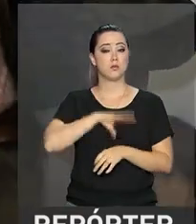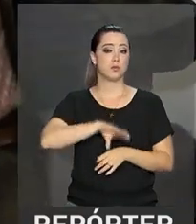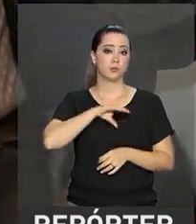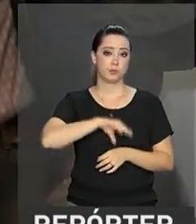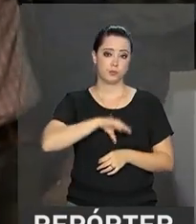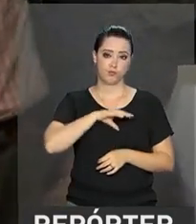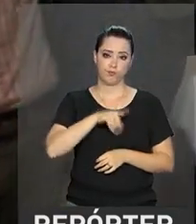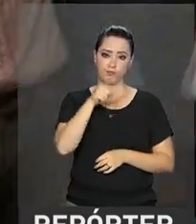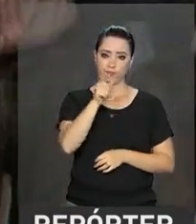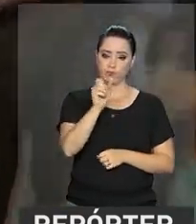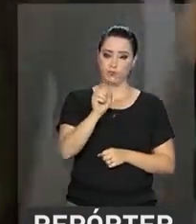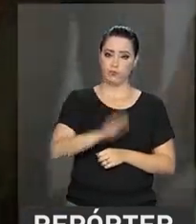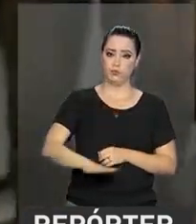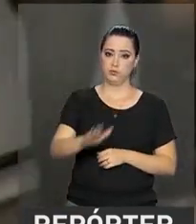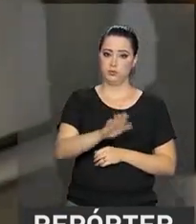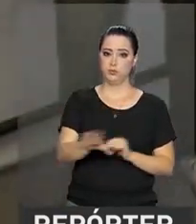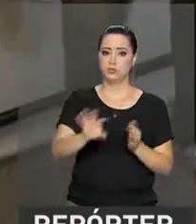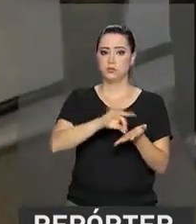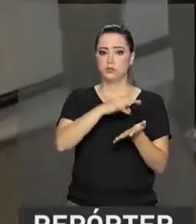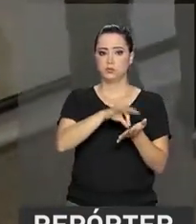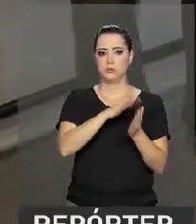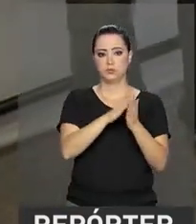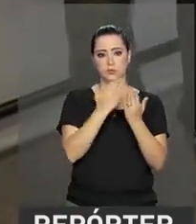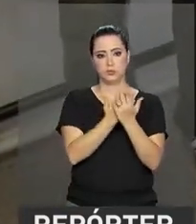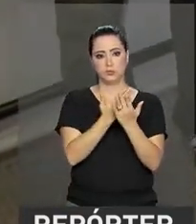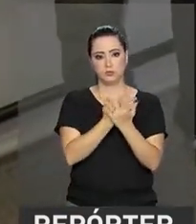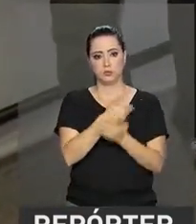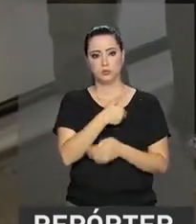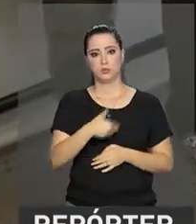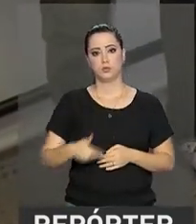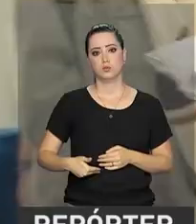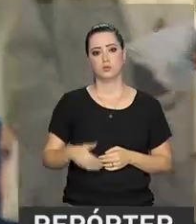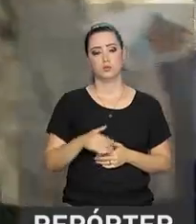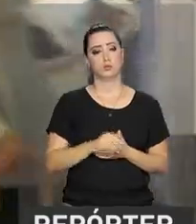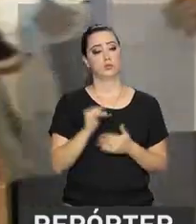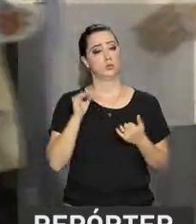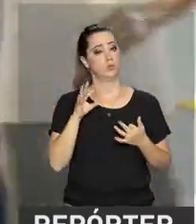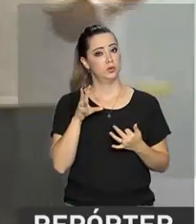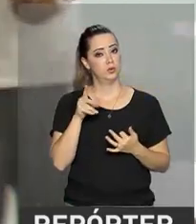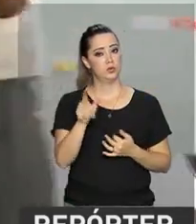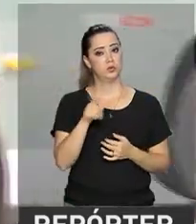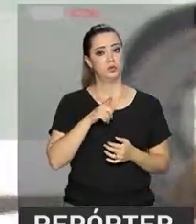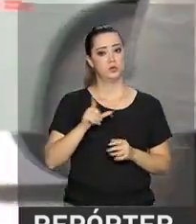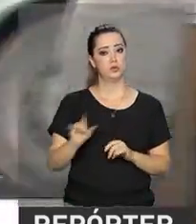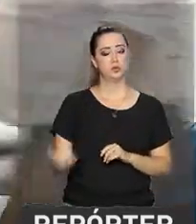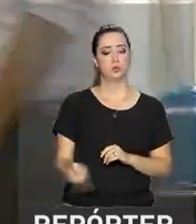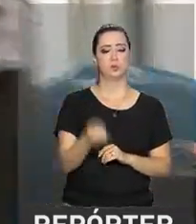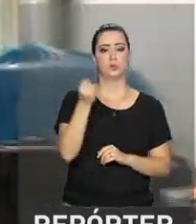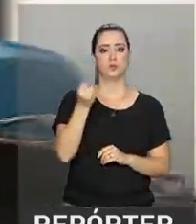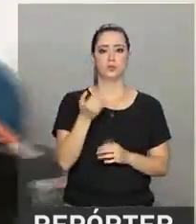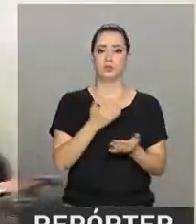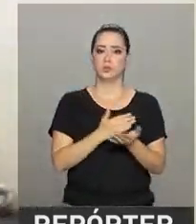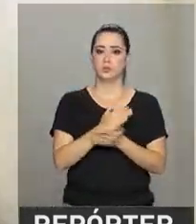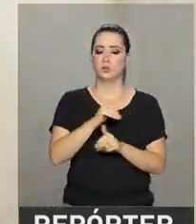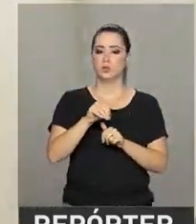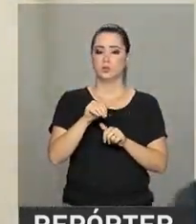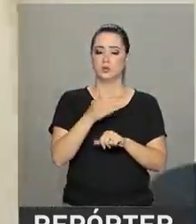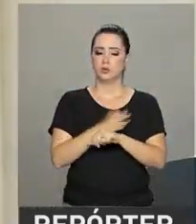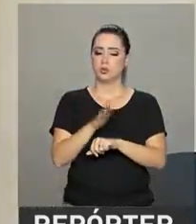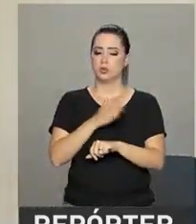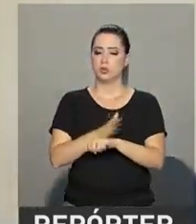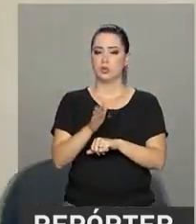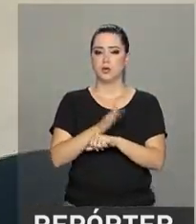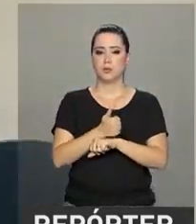português. As crianças vão ser matriculadas na rede pública de ensino. Todos vão ter uma chance de passar por